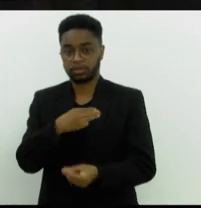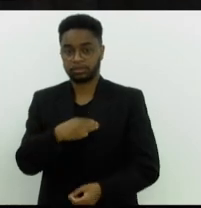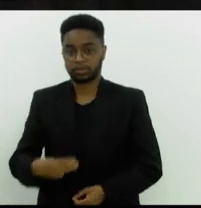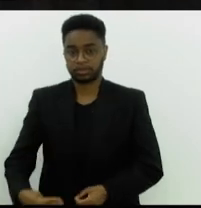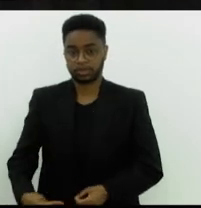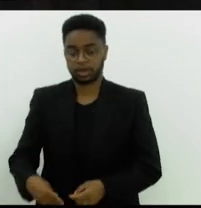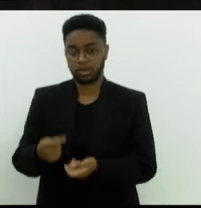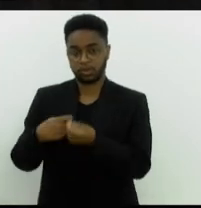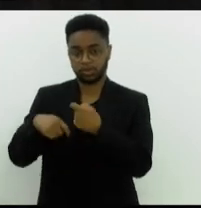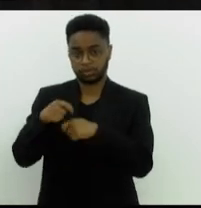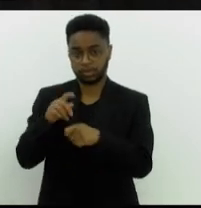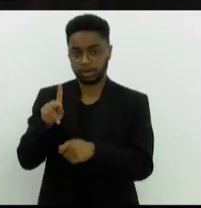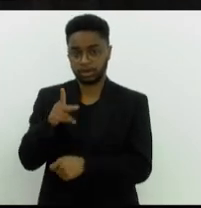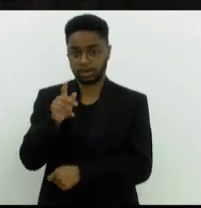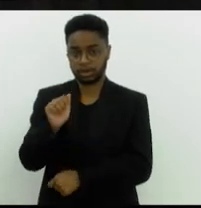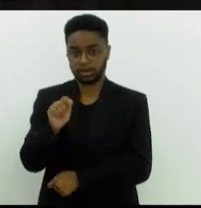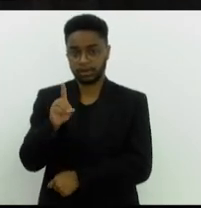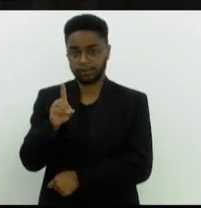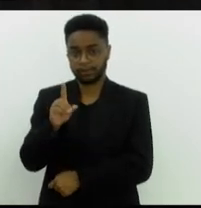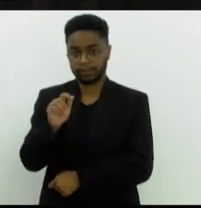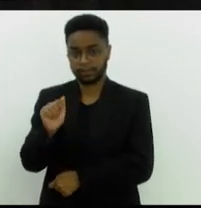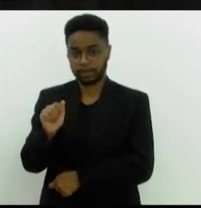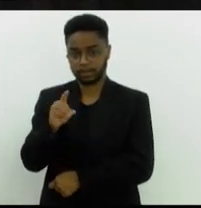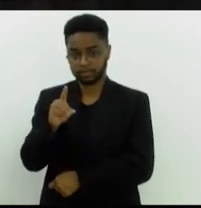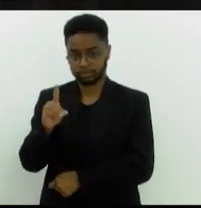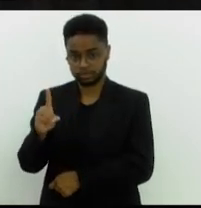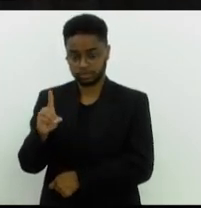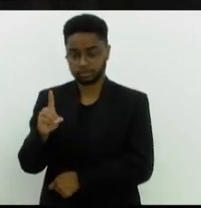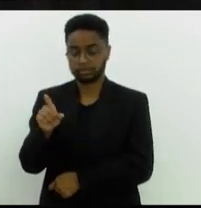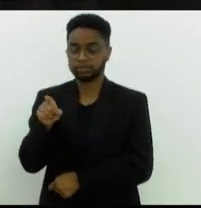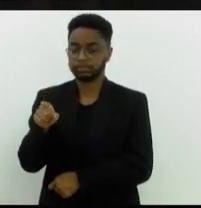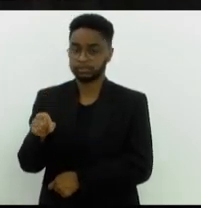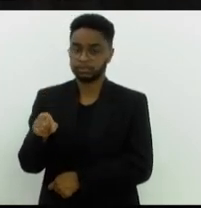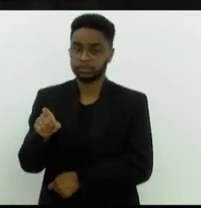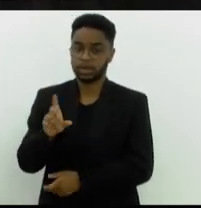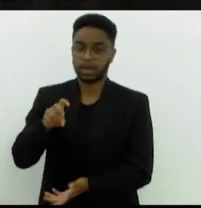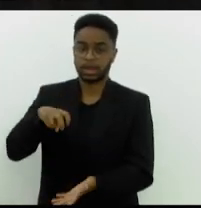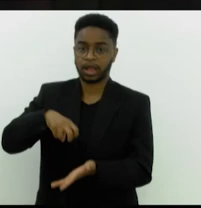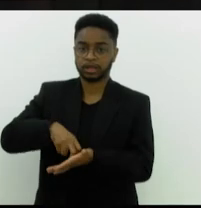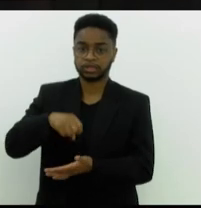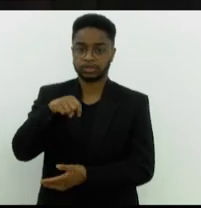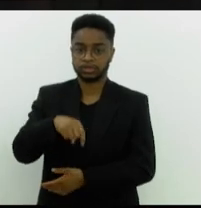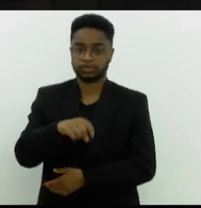Haddad, que efetua a punição ao Estado.